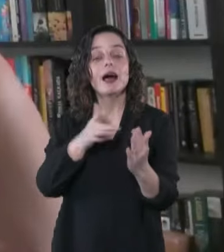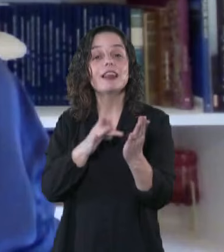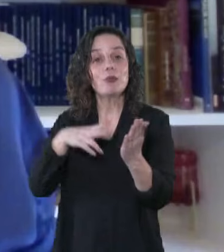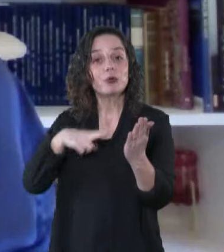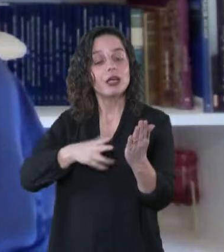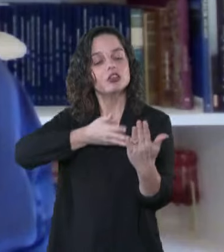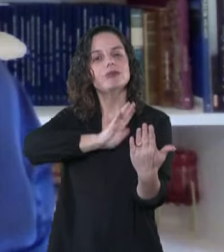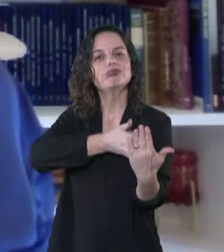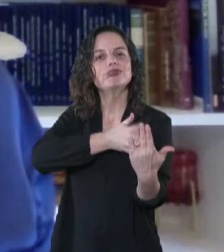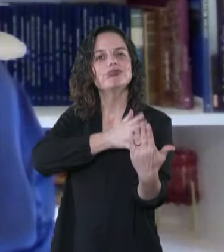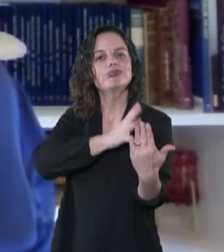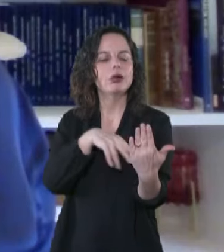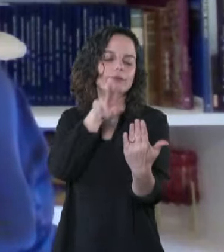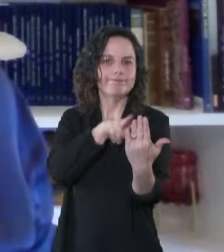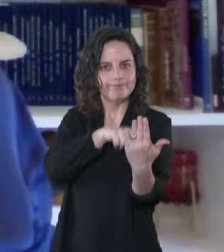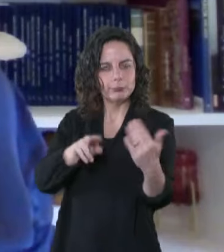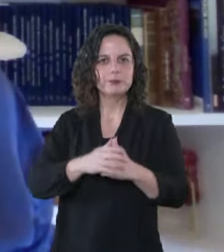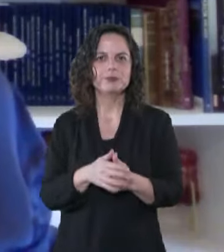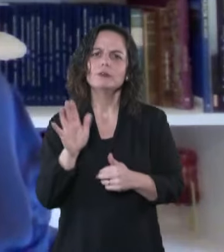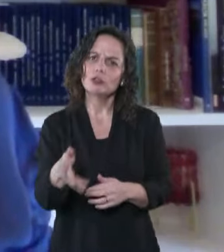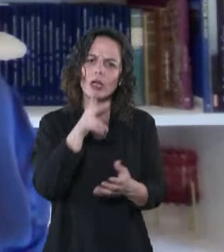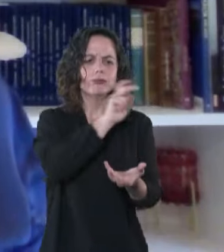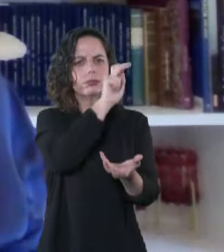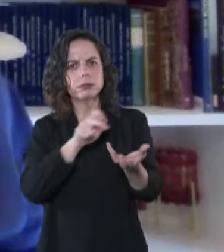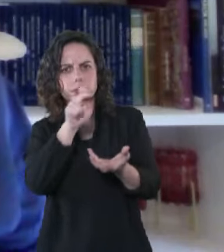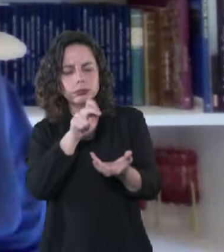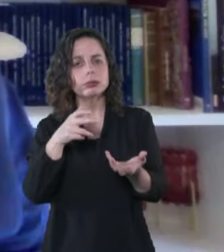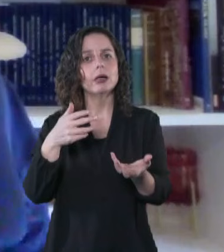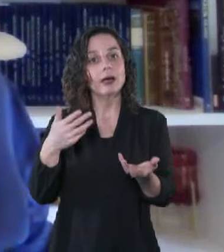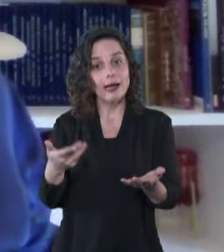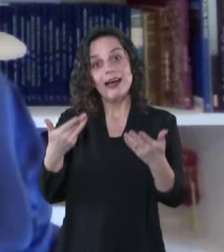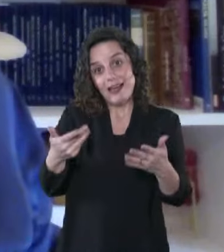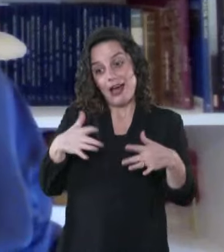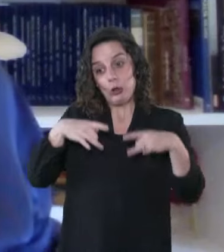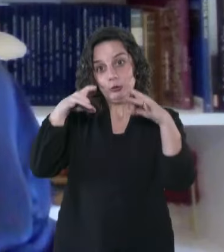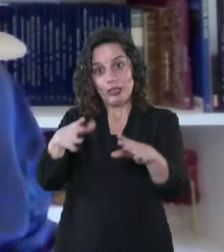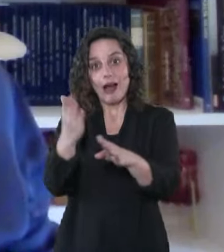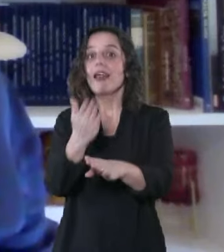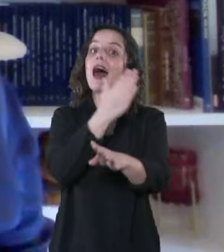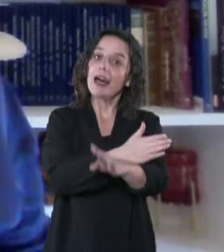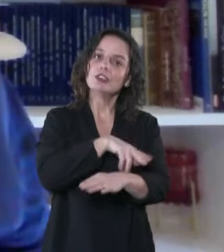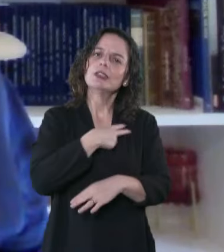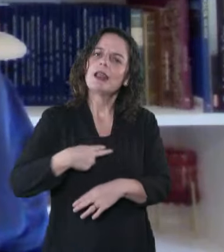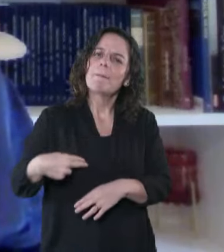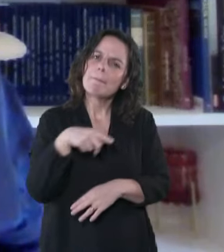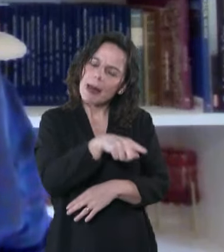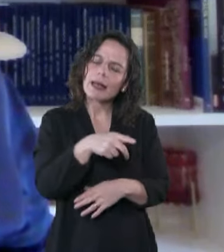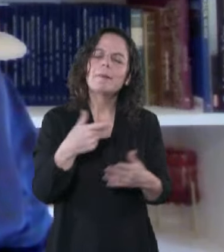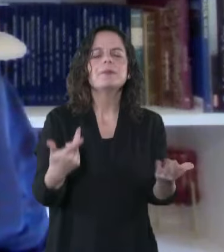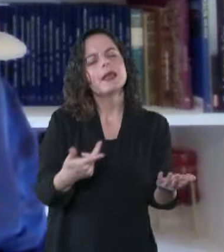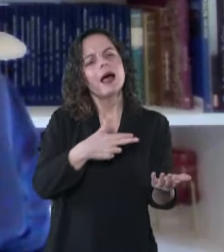português. Carla já viajou muito e viveu na Dinamarca antes de ir viver para a Austrália. Como é que caracteriza